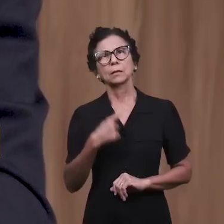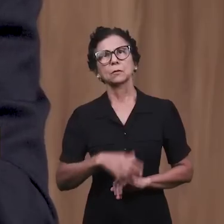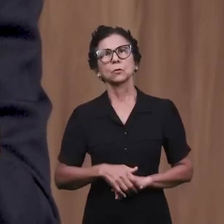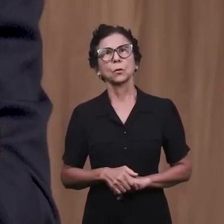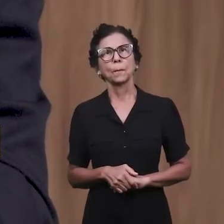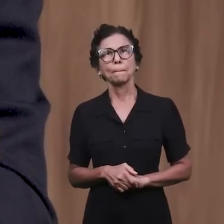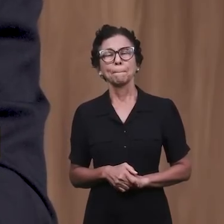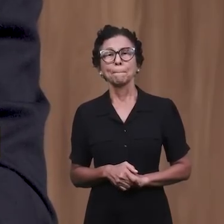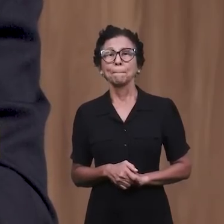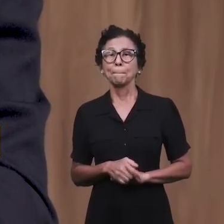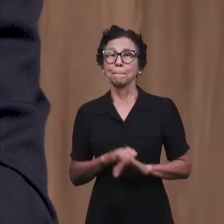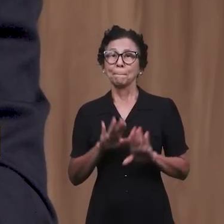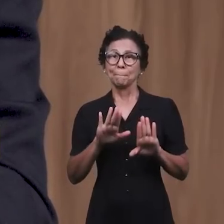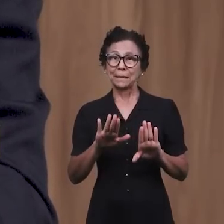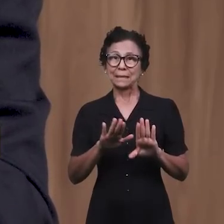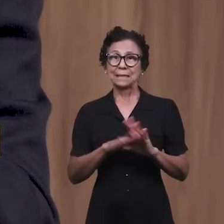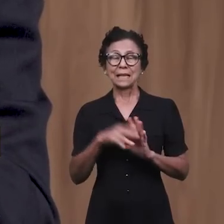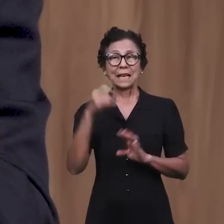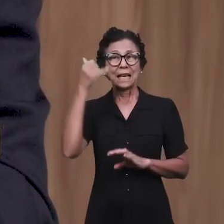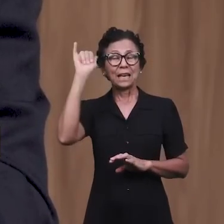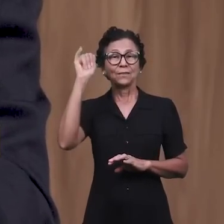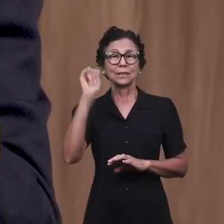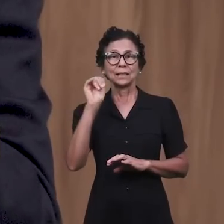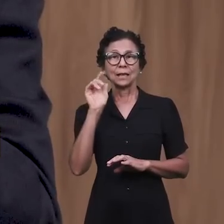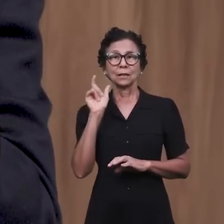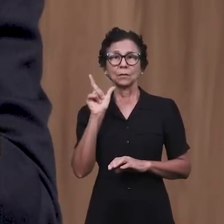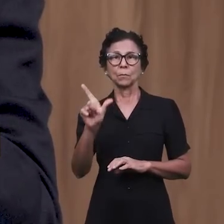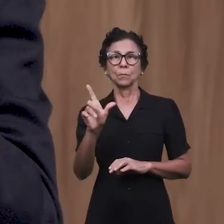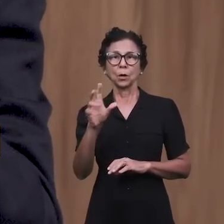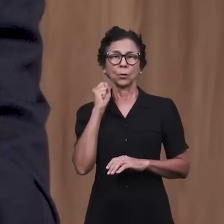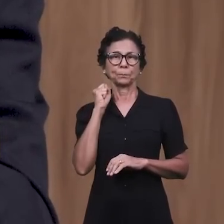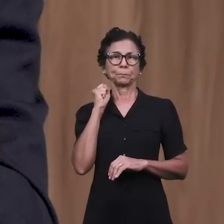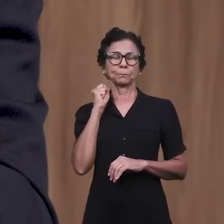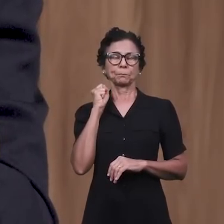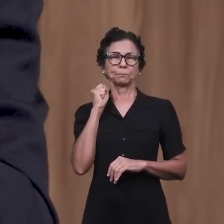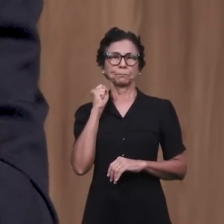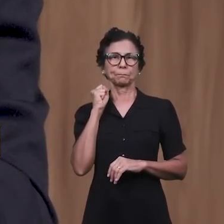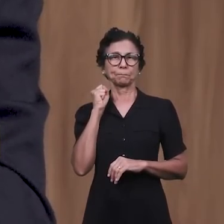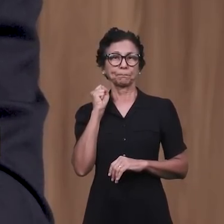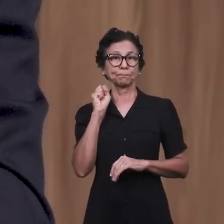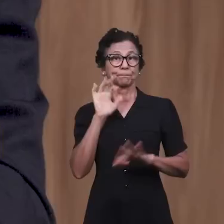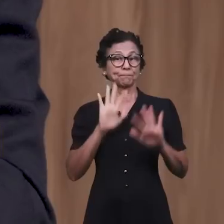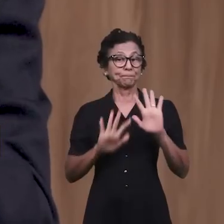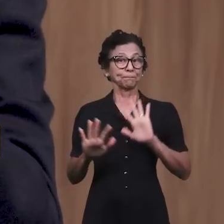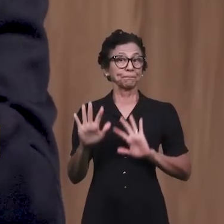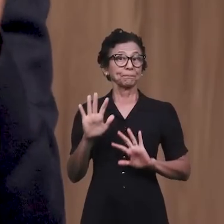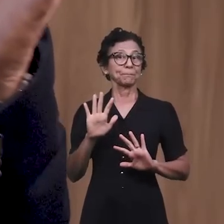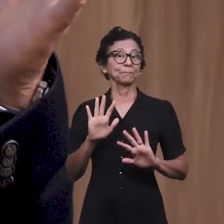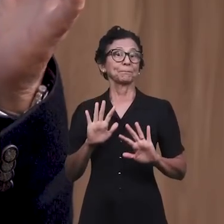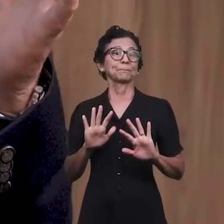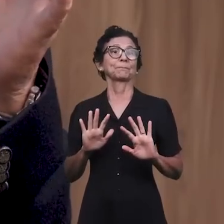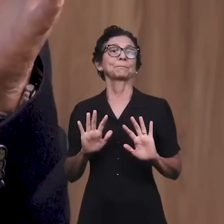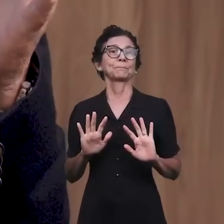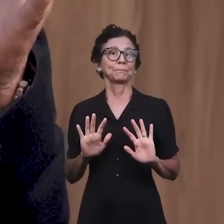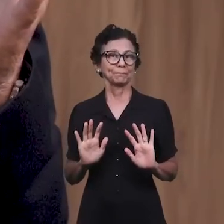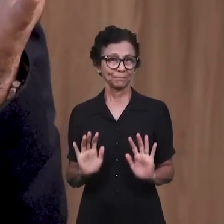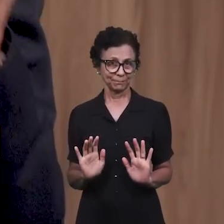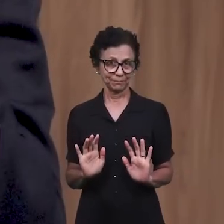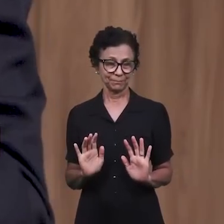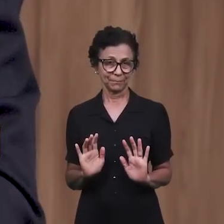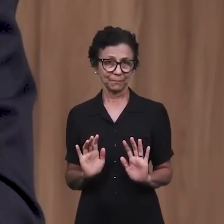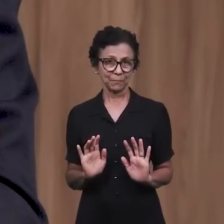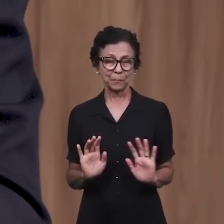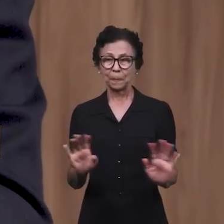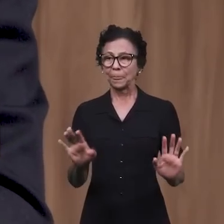evitar a precipitação na palavra, isso é ético, a precipitação do falar, é com relação à igreja num todo. Por